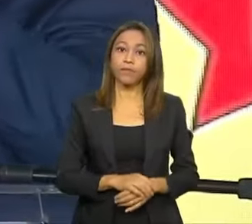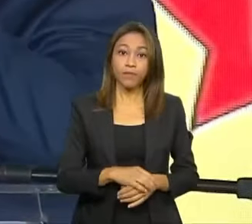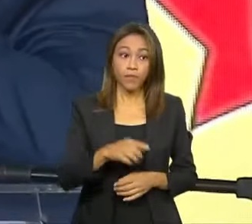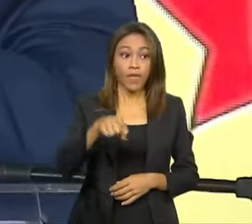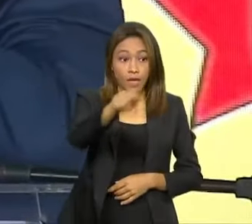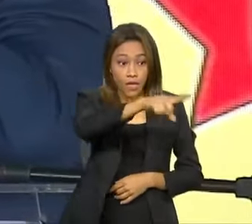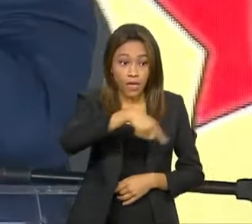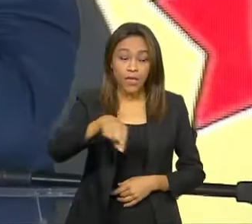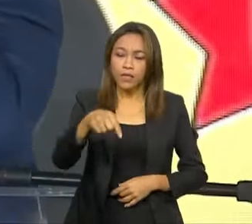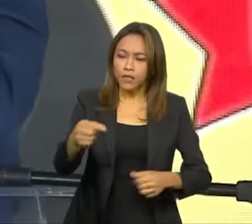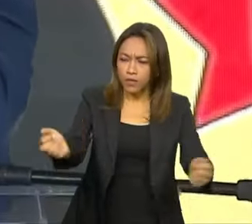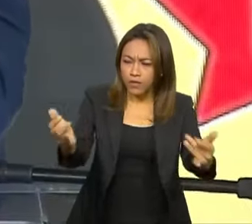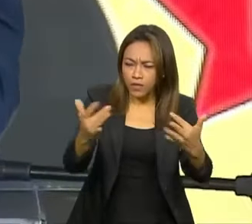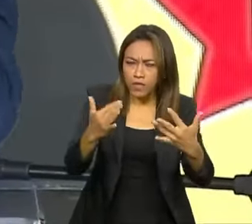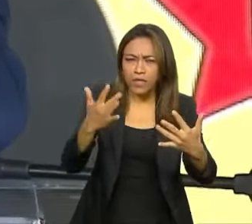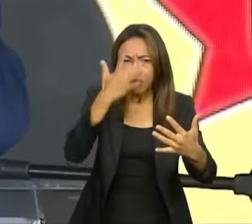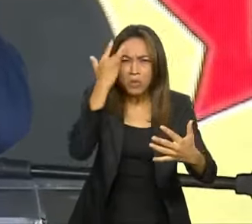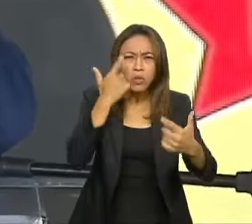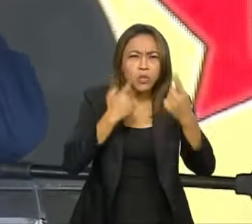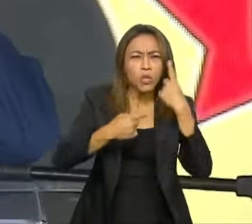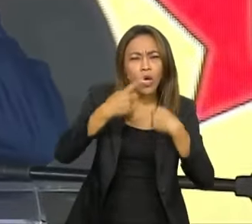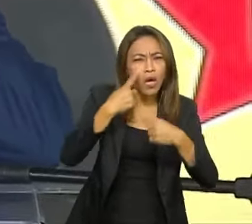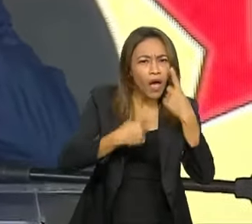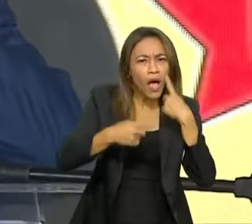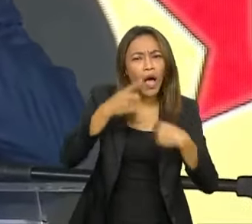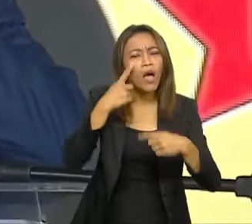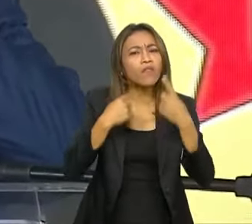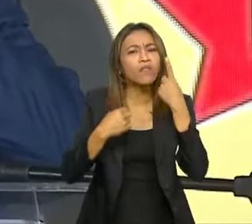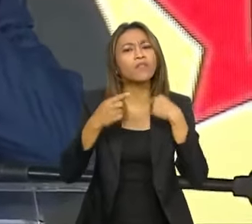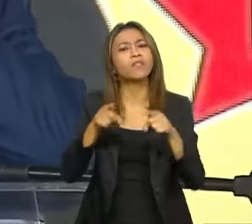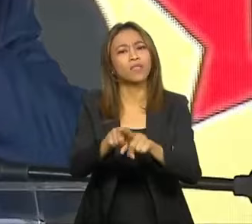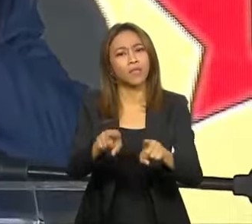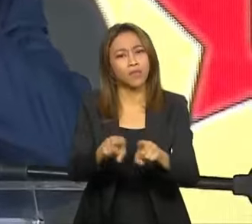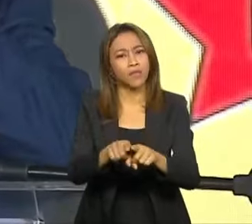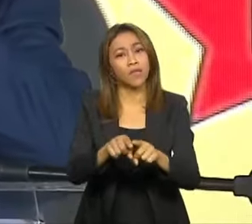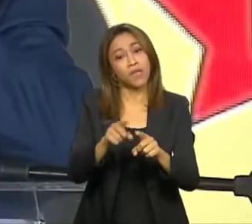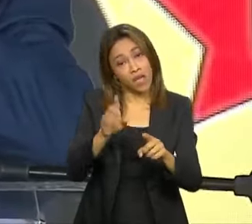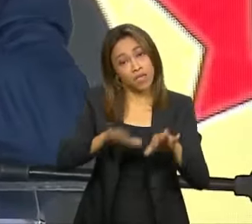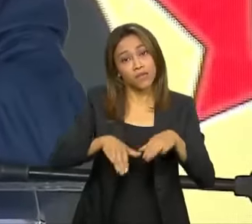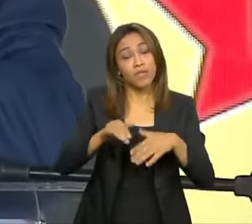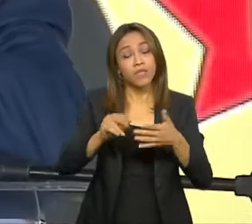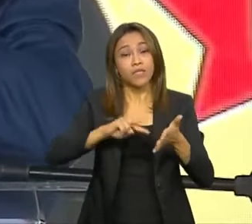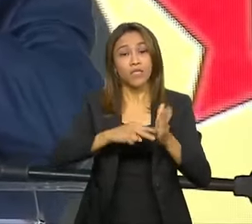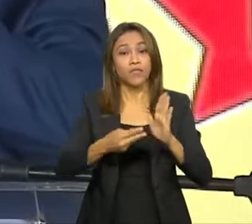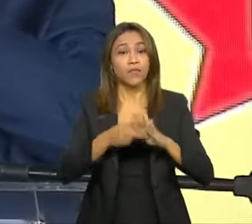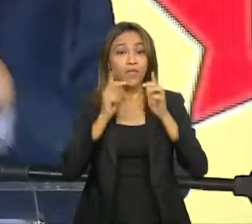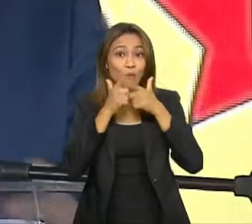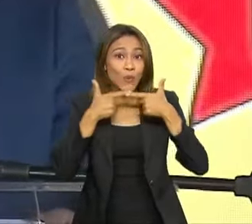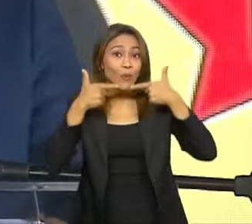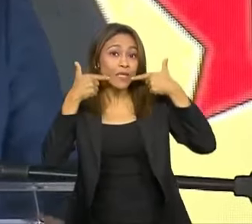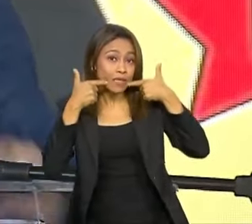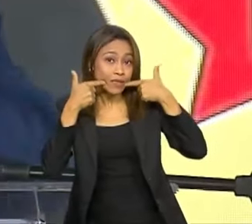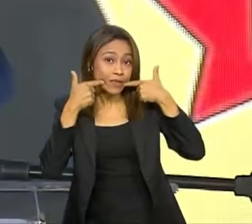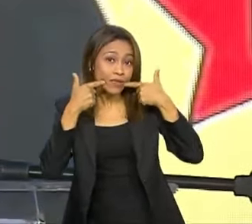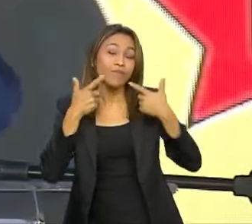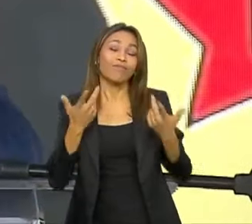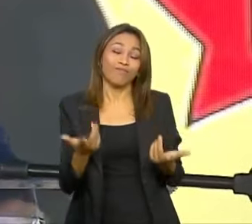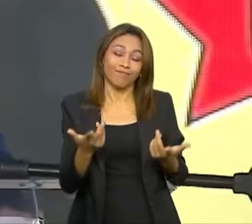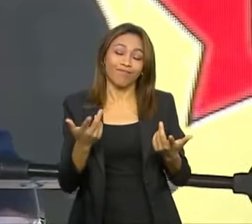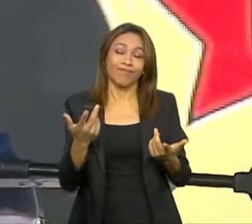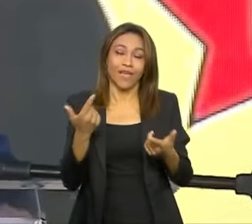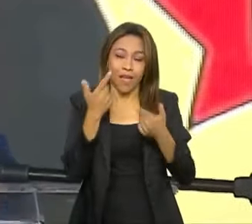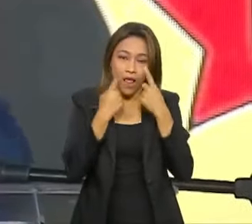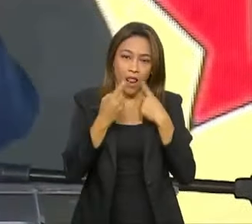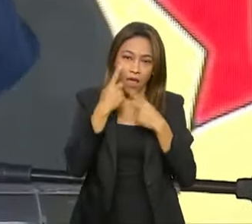claro, as lágrimas podem significar sorrisos, podem significar alegria. Mas